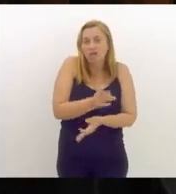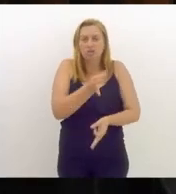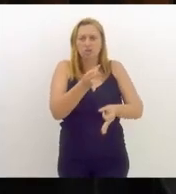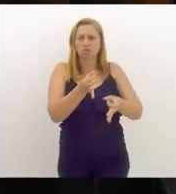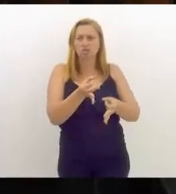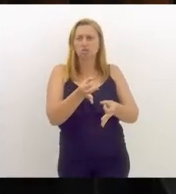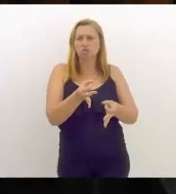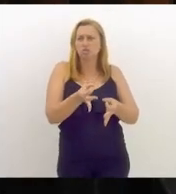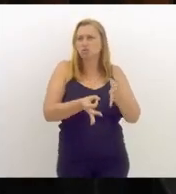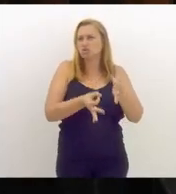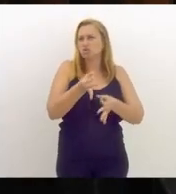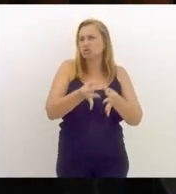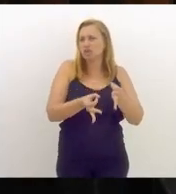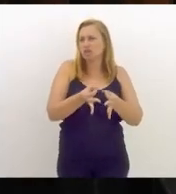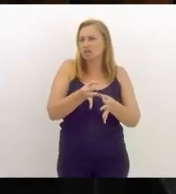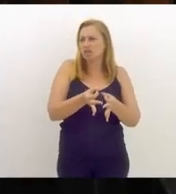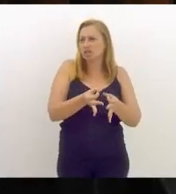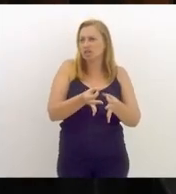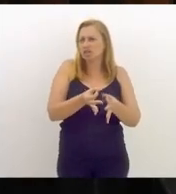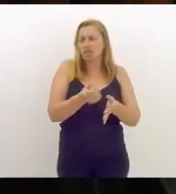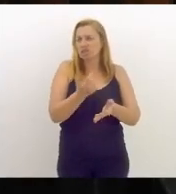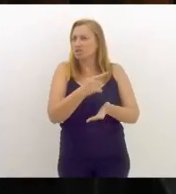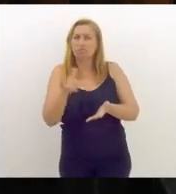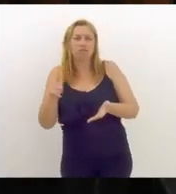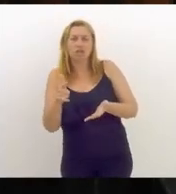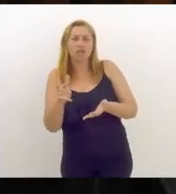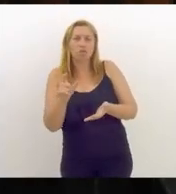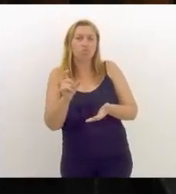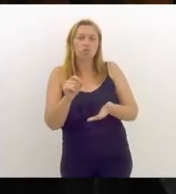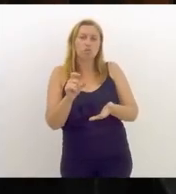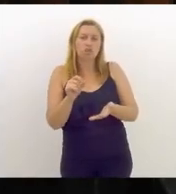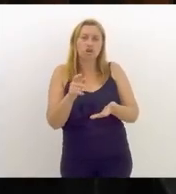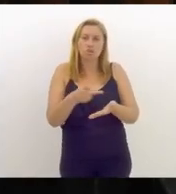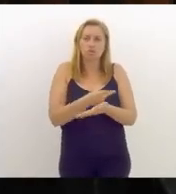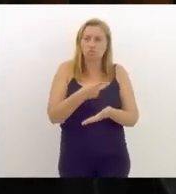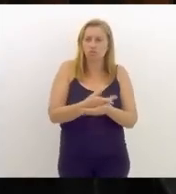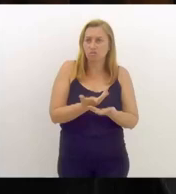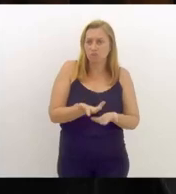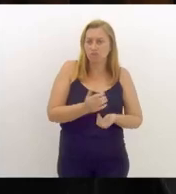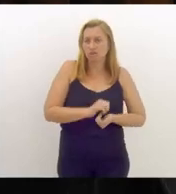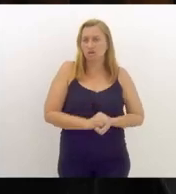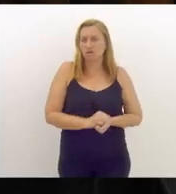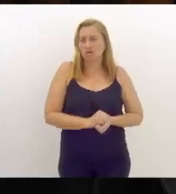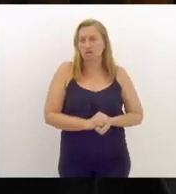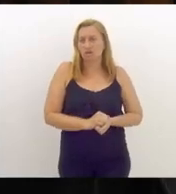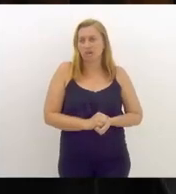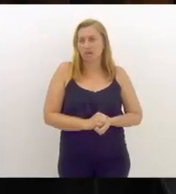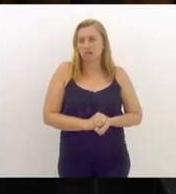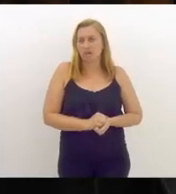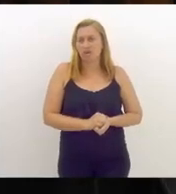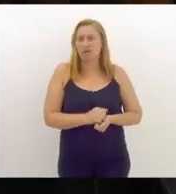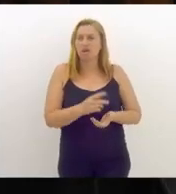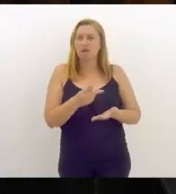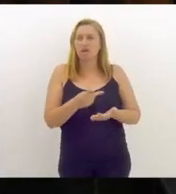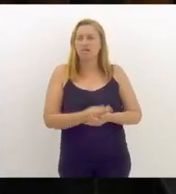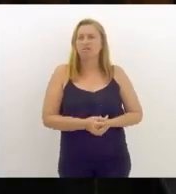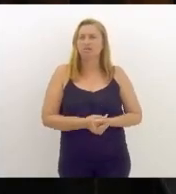justificar o injustificável desordem informacional